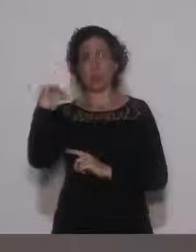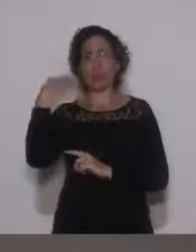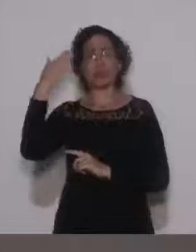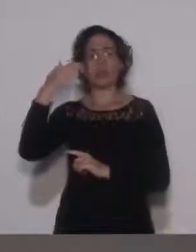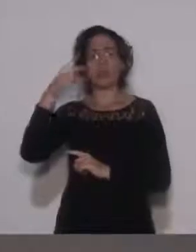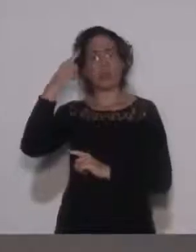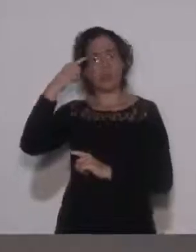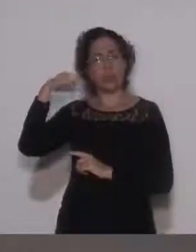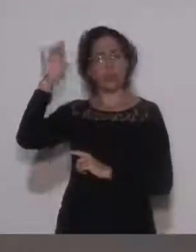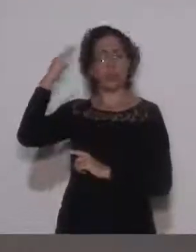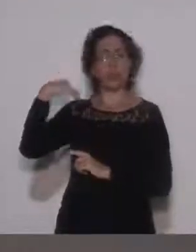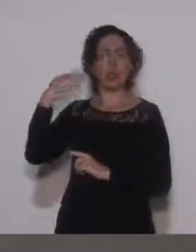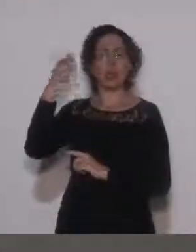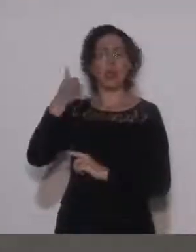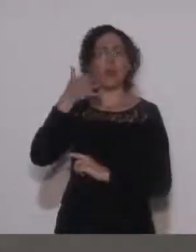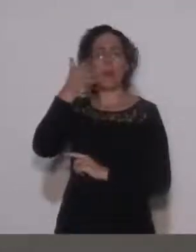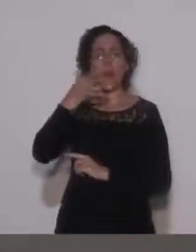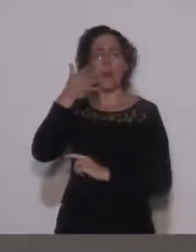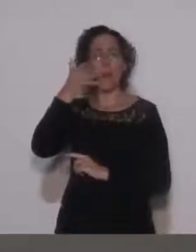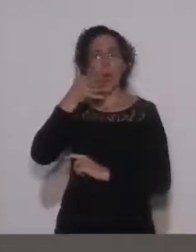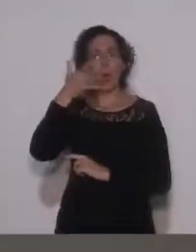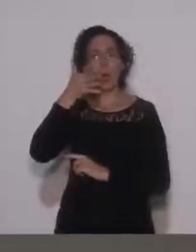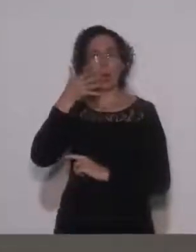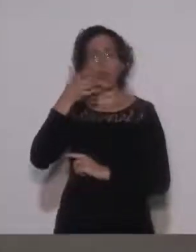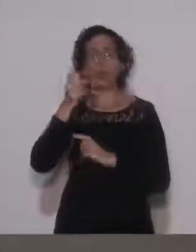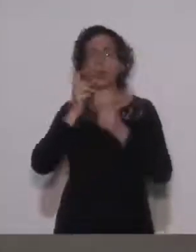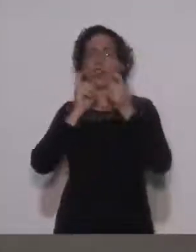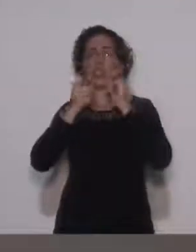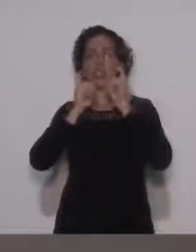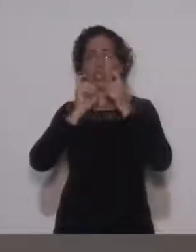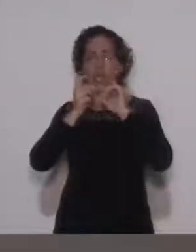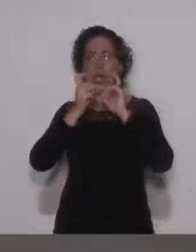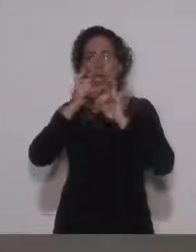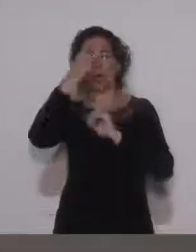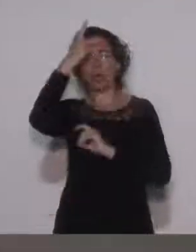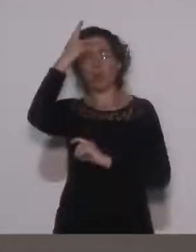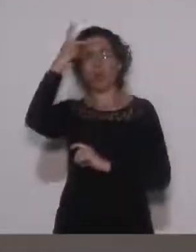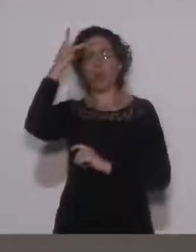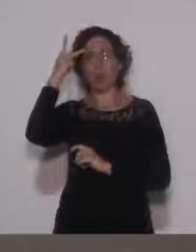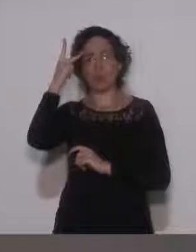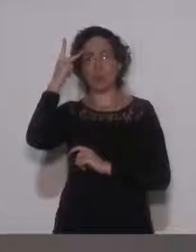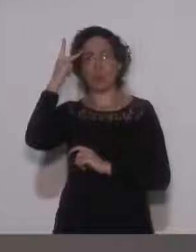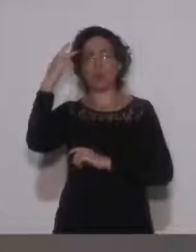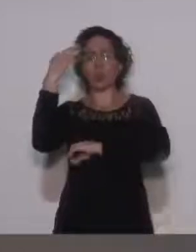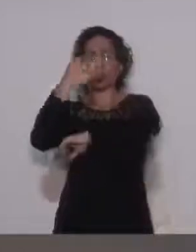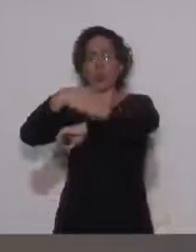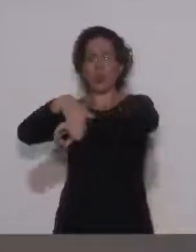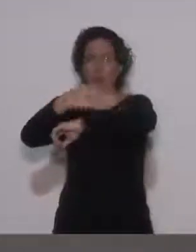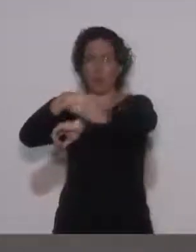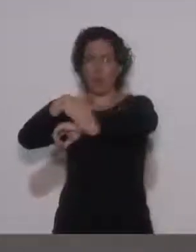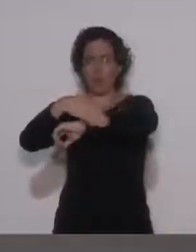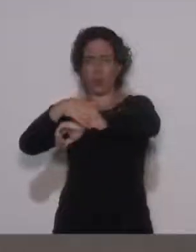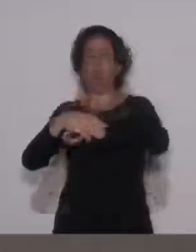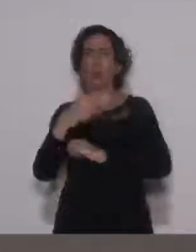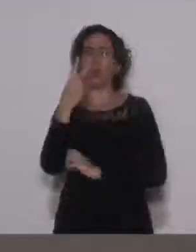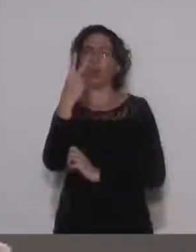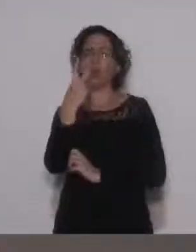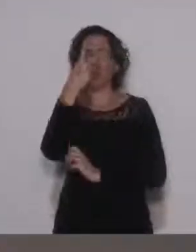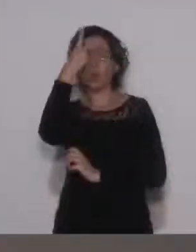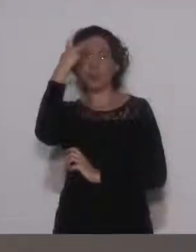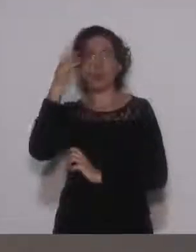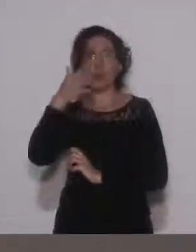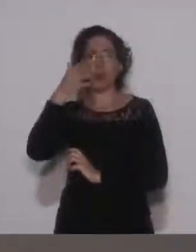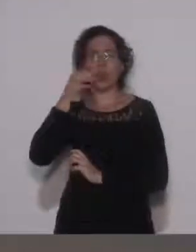palestra, abre aspas, diálogo sobre o panorama da pessoa em situação de rua. Foram duas palestrantes, a